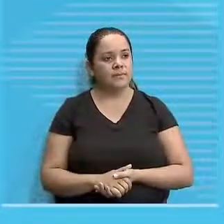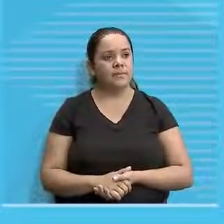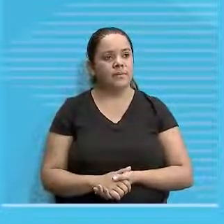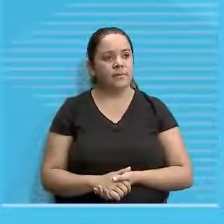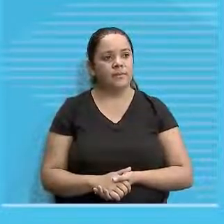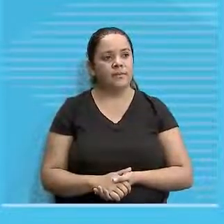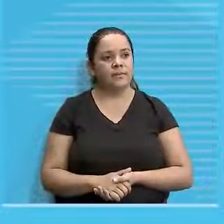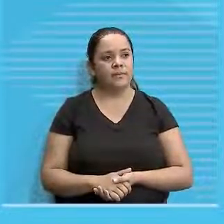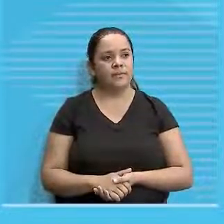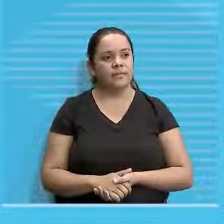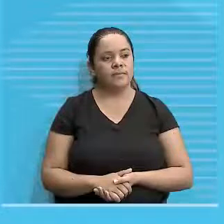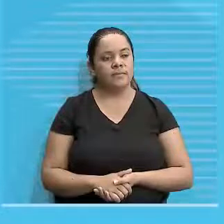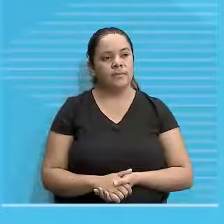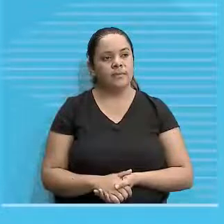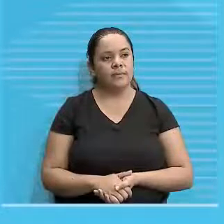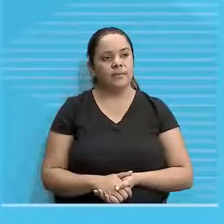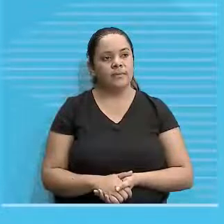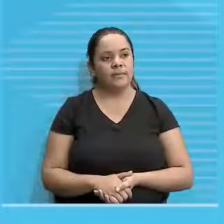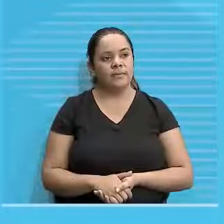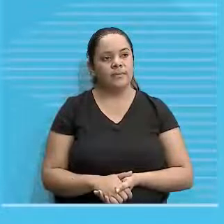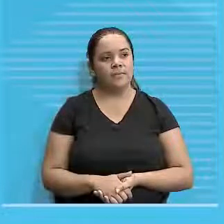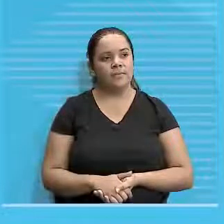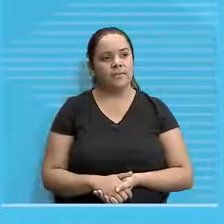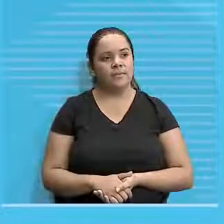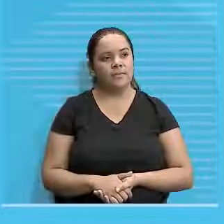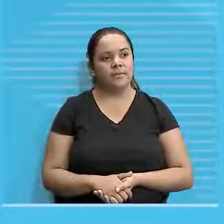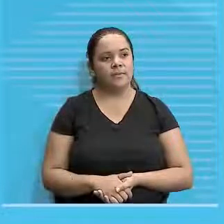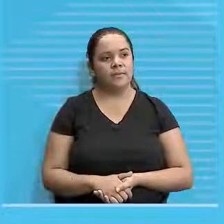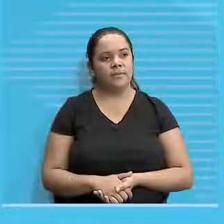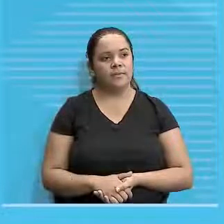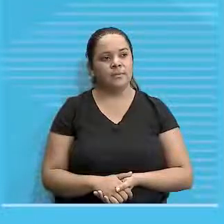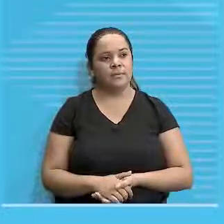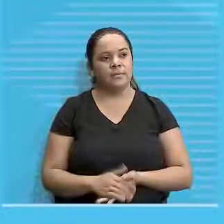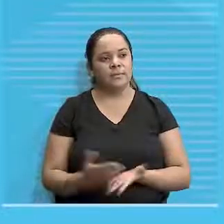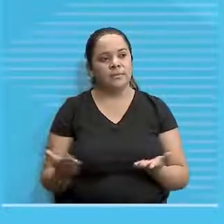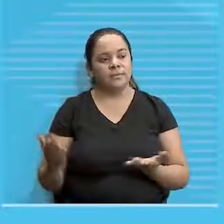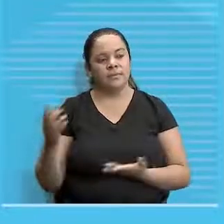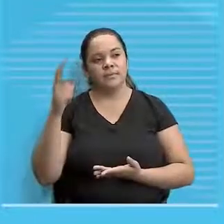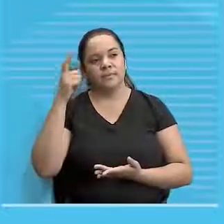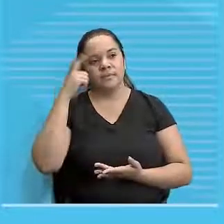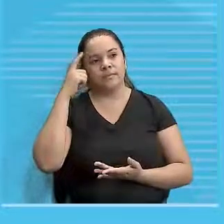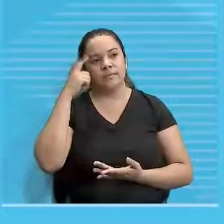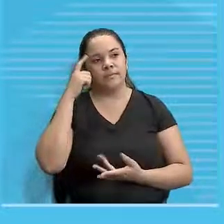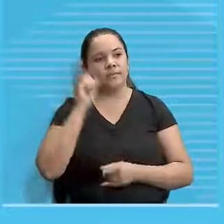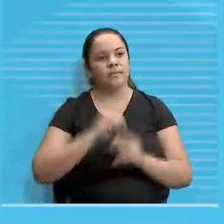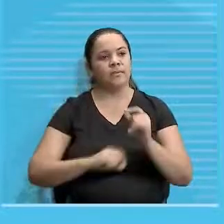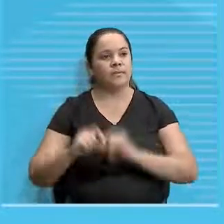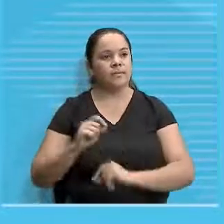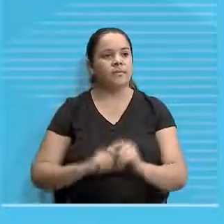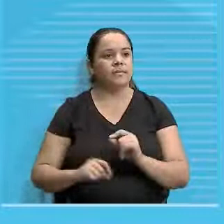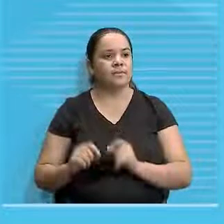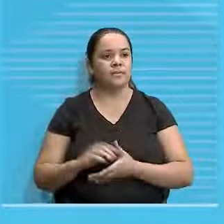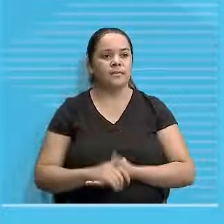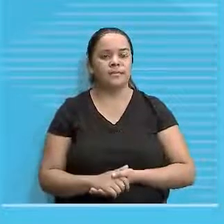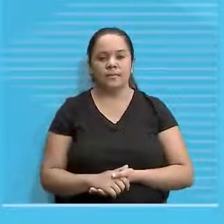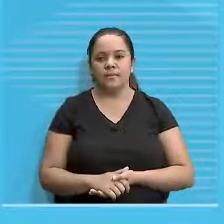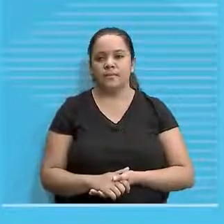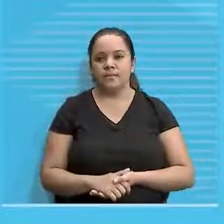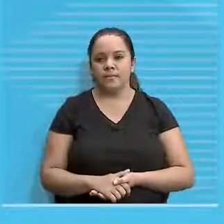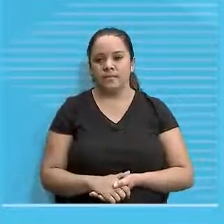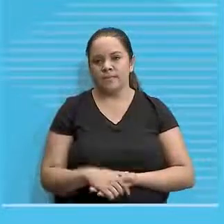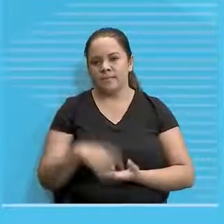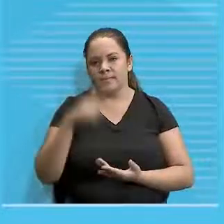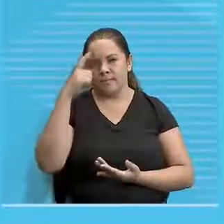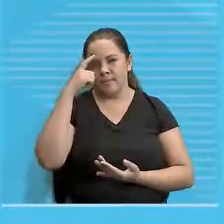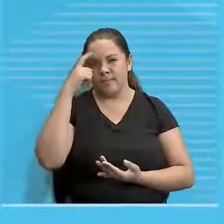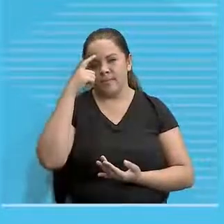nosso semestre inteiro, é que você pense, o importante é você pensar, refletir sobre